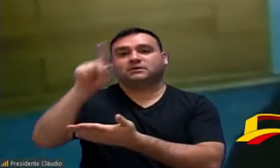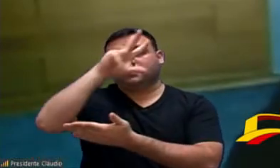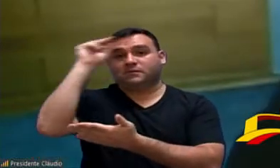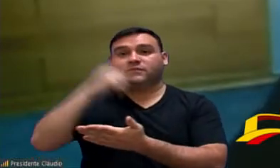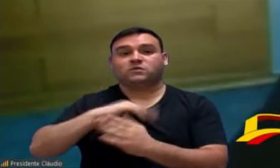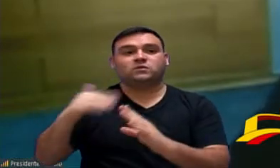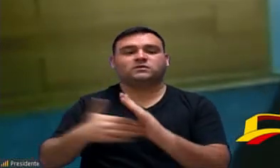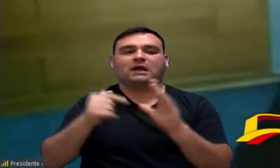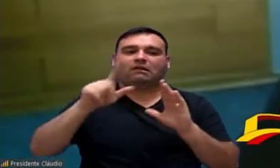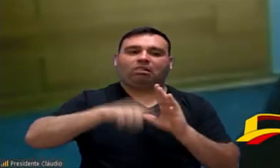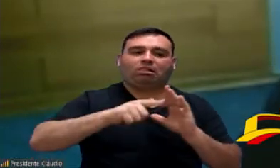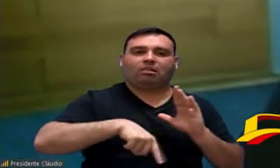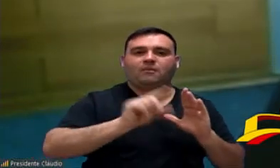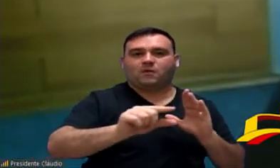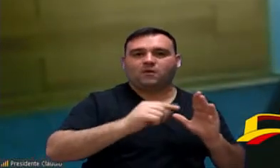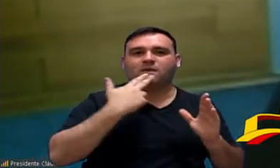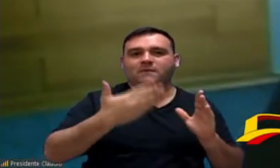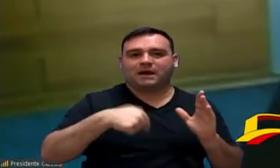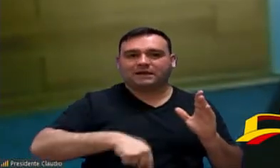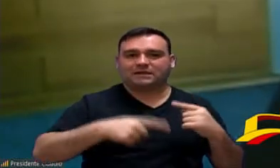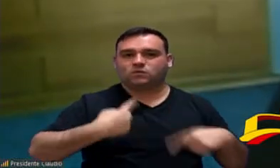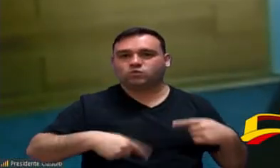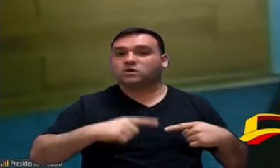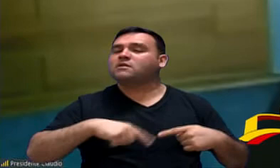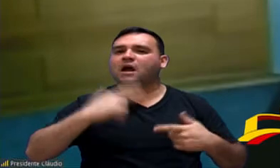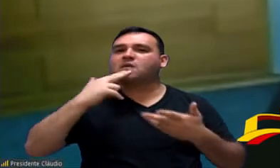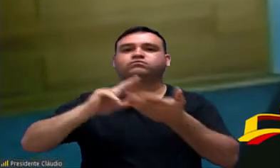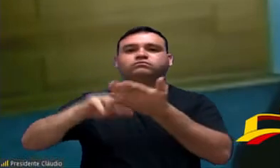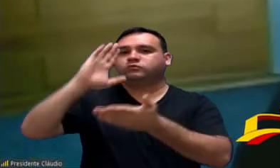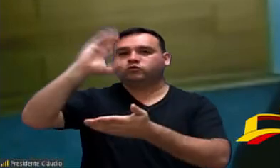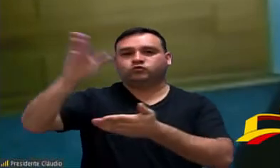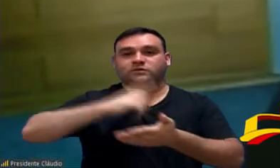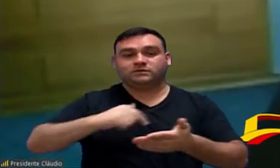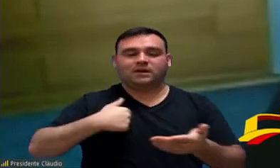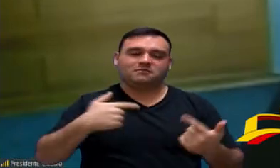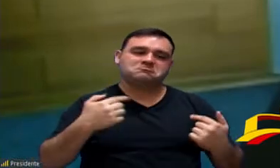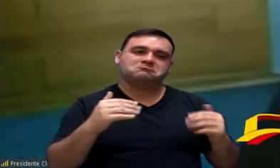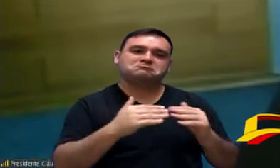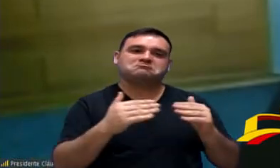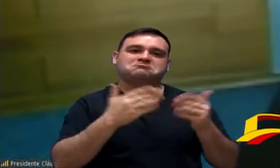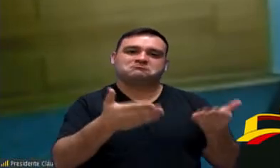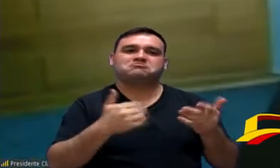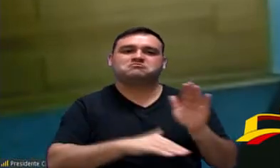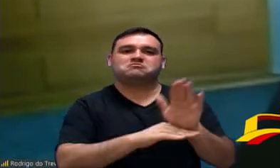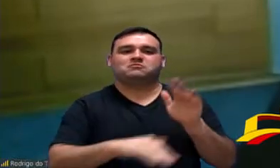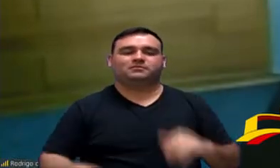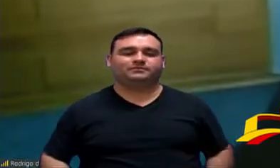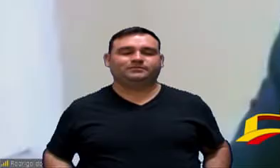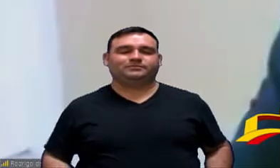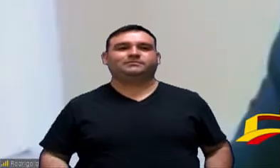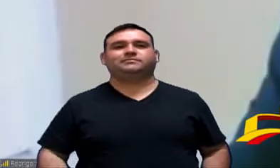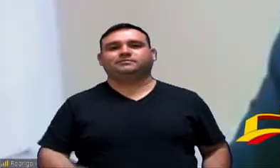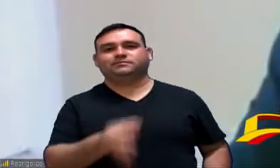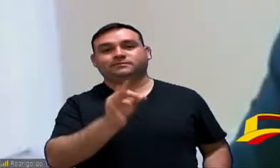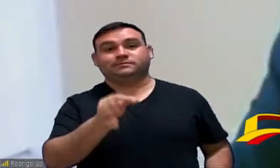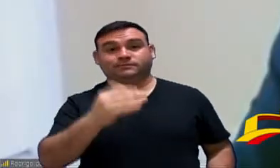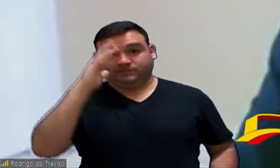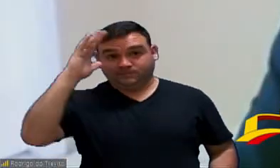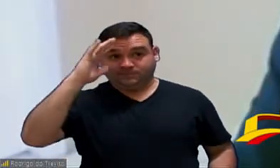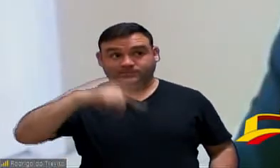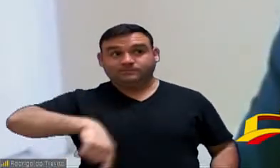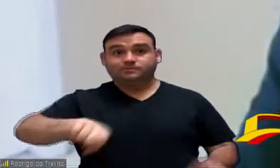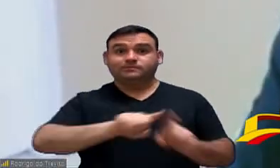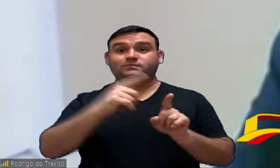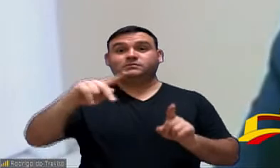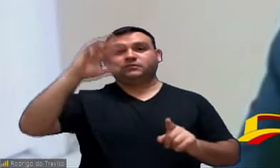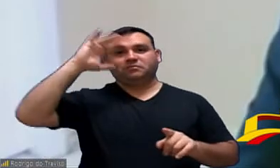requerimentos acabam atrasando um pouco mais, nesse sentido, Vossa Excelência tem o apoio desse presidente. É isso aí, Cláudio. Até pensando na ideia